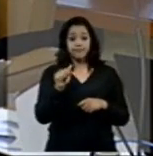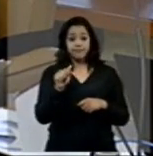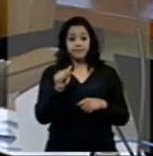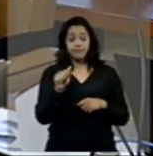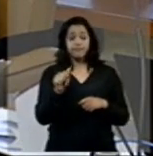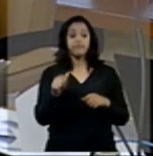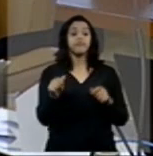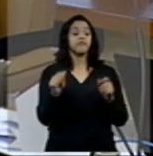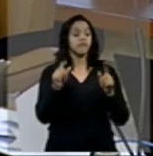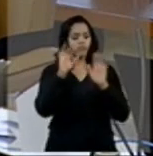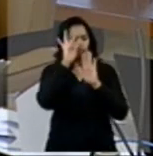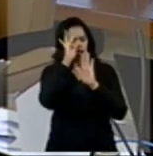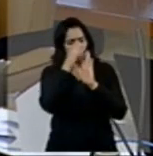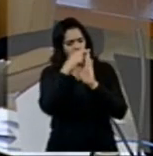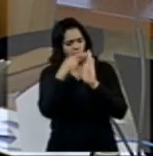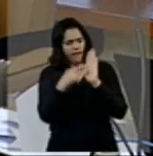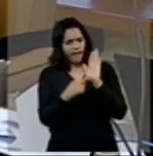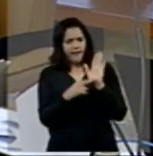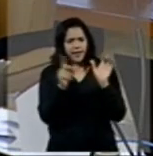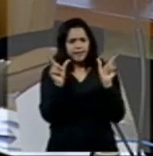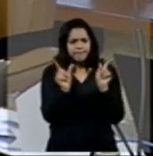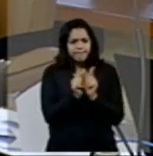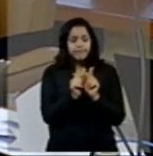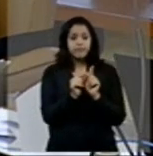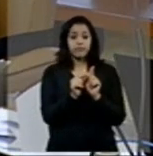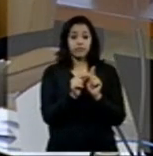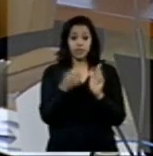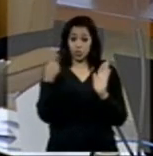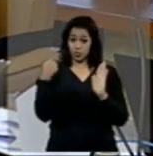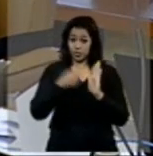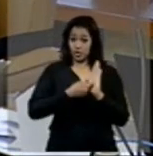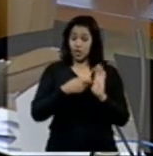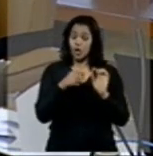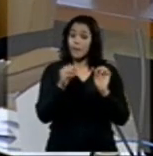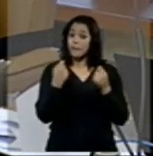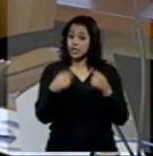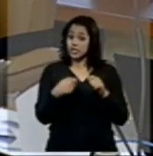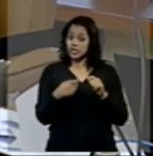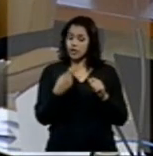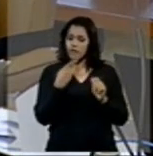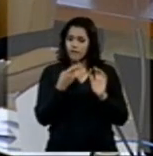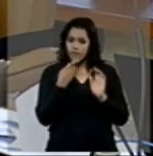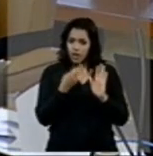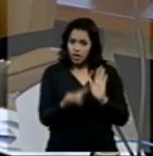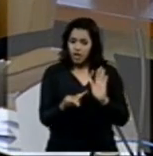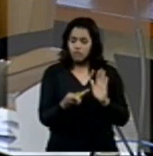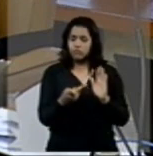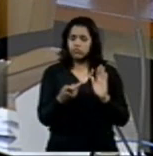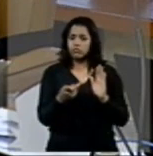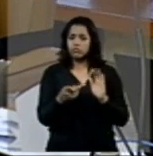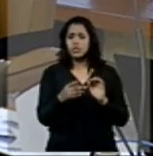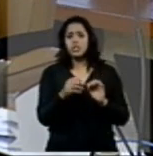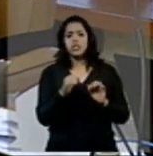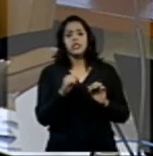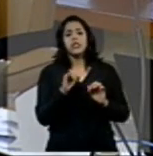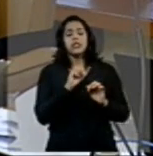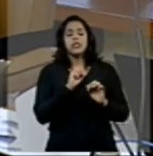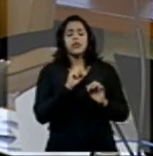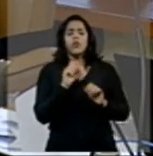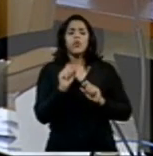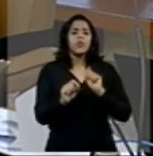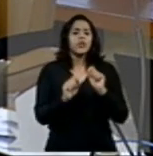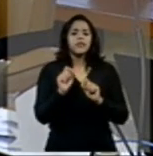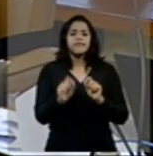se sabe, consolida posicionamento pacífico ou majoritário de